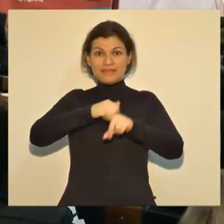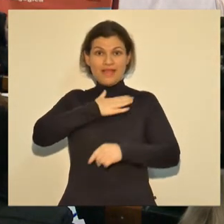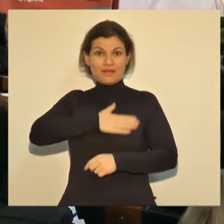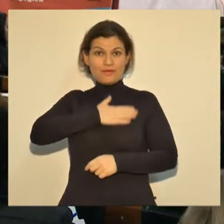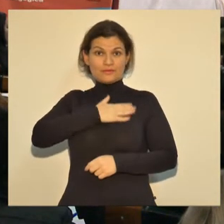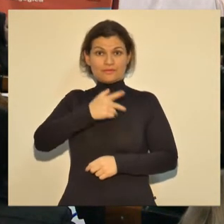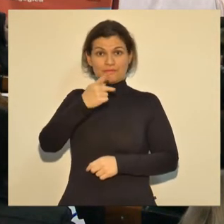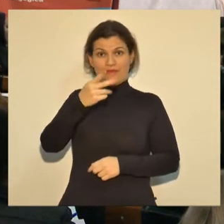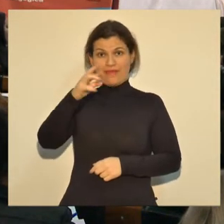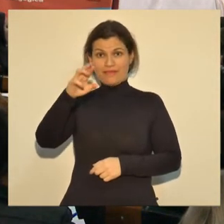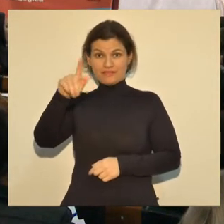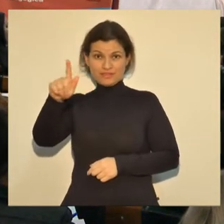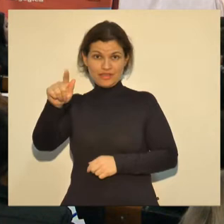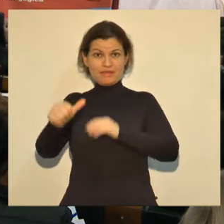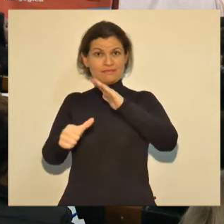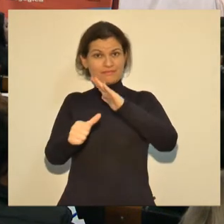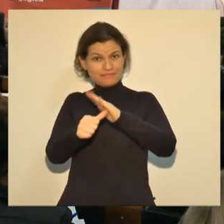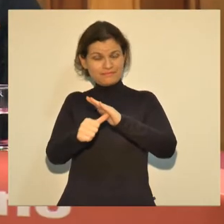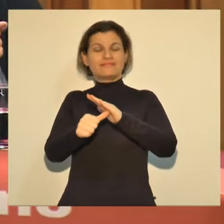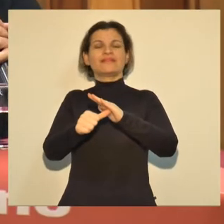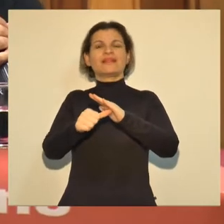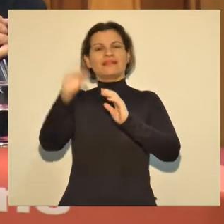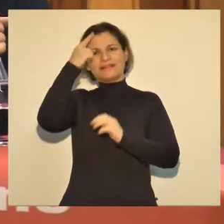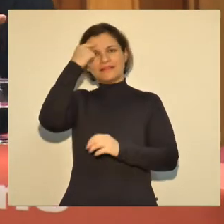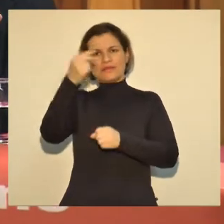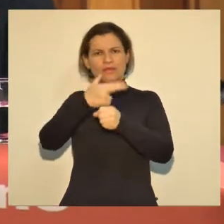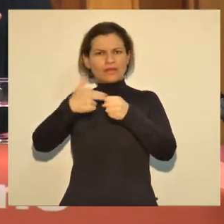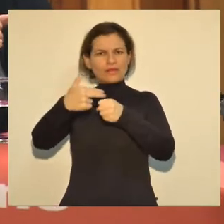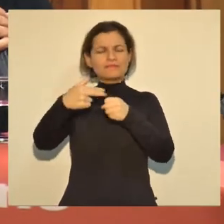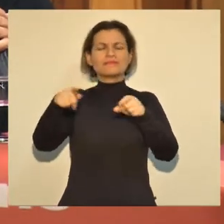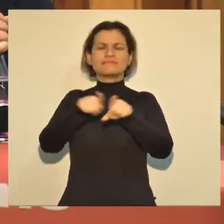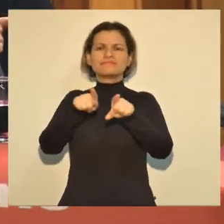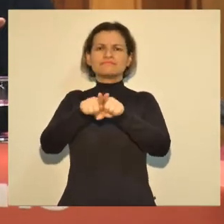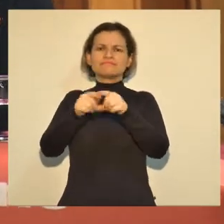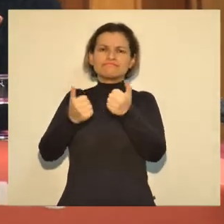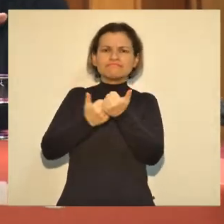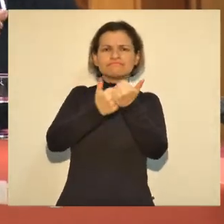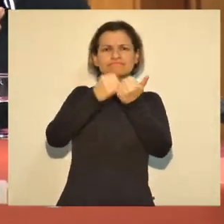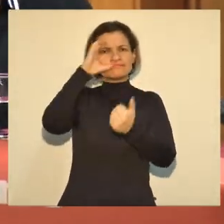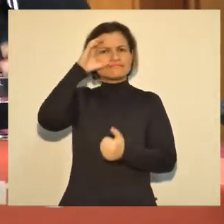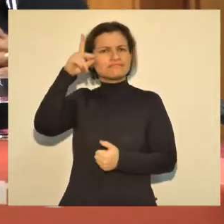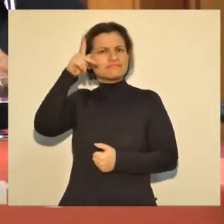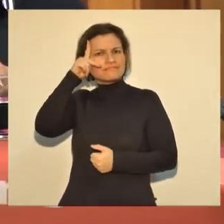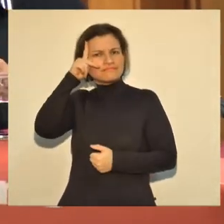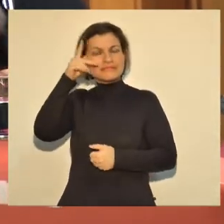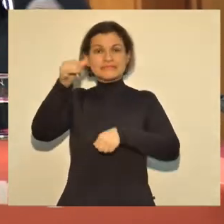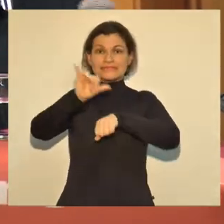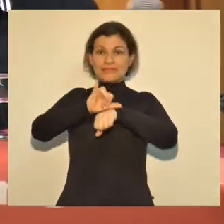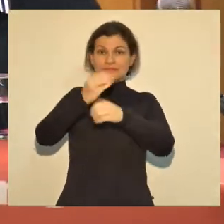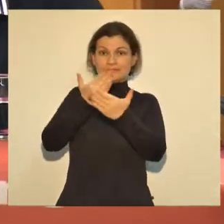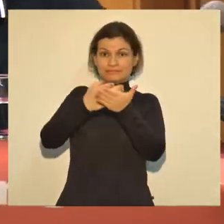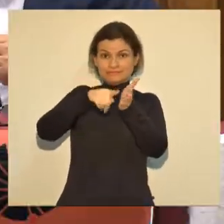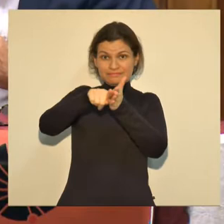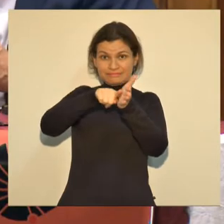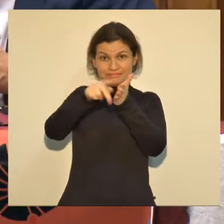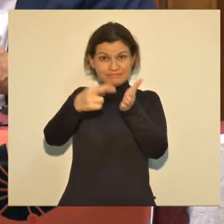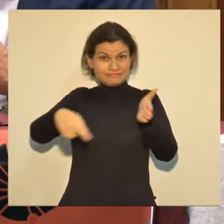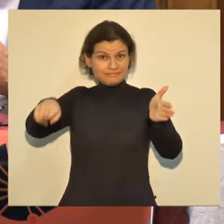pela Pró-Reitoria de Graduação da Unicamp, com o apoio do CEPRE, o Centro de Estudos e Pesquisas em